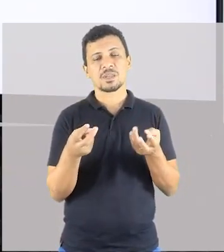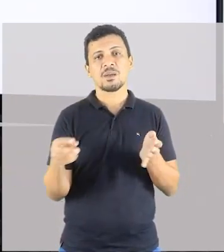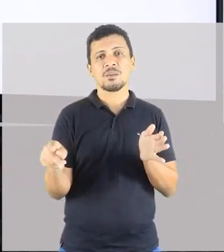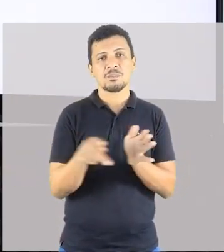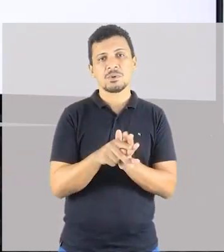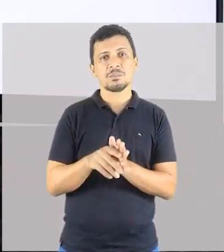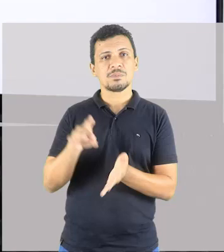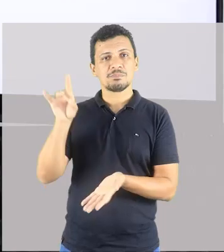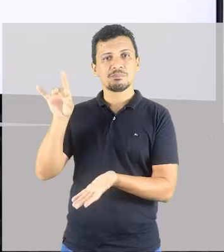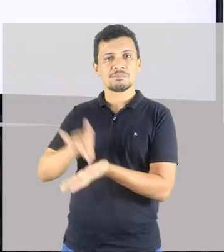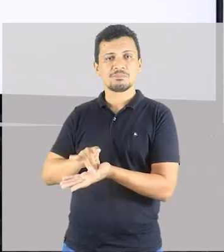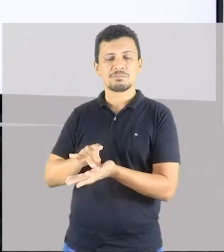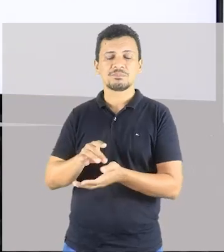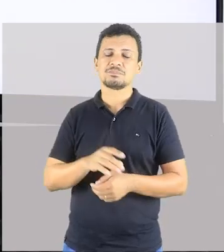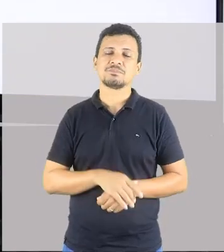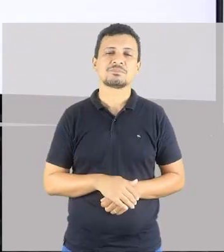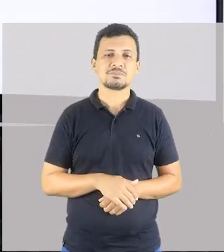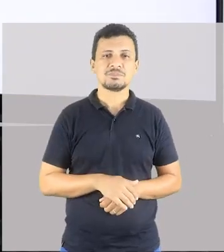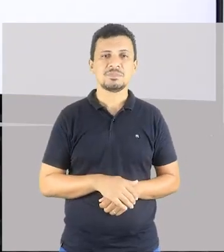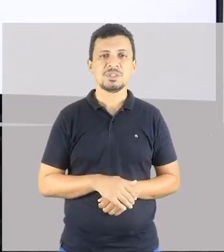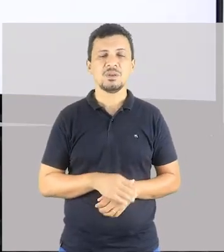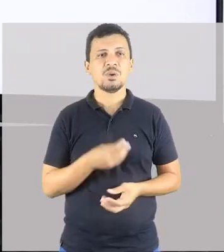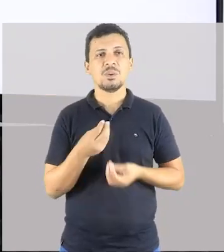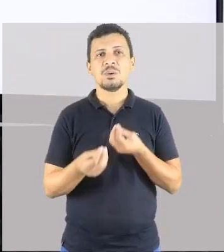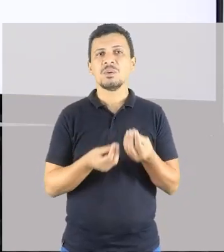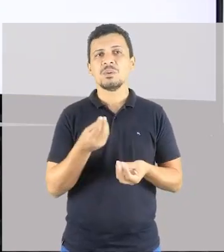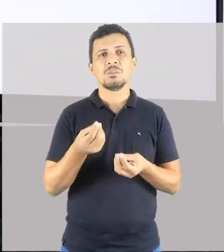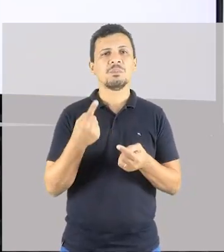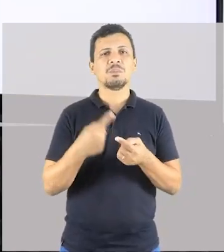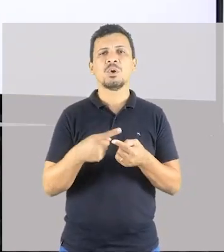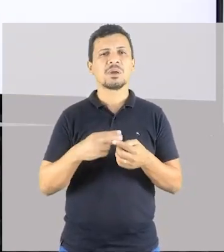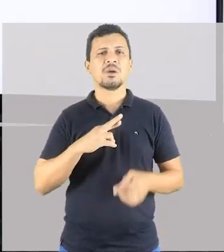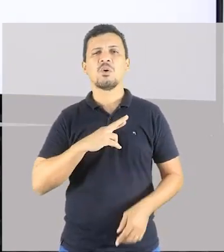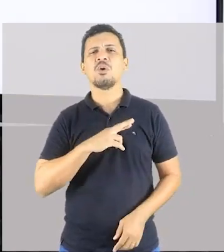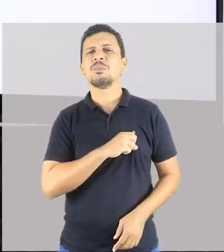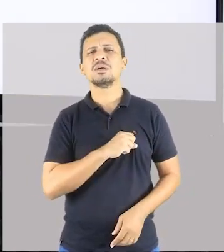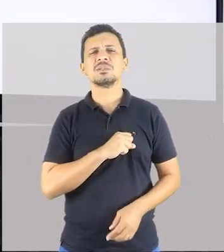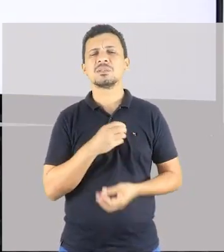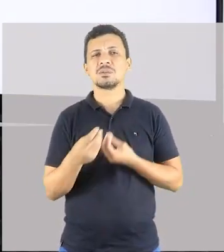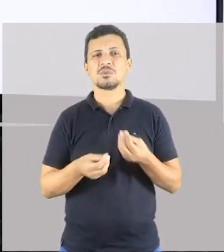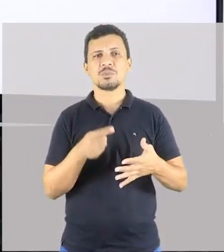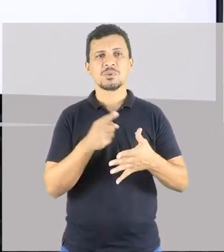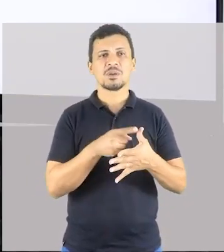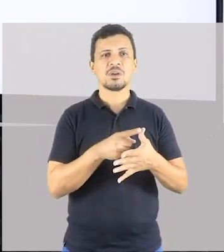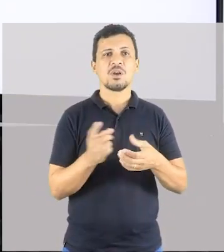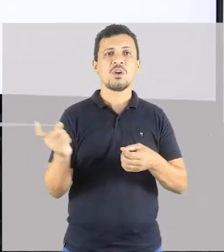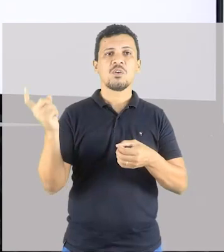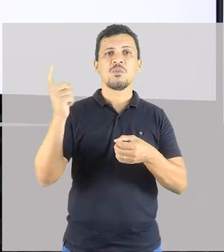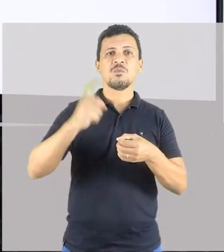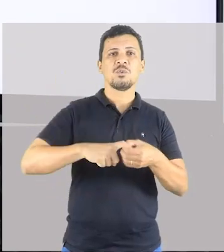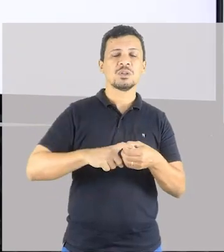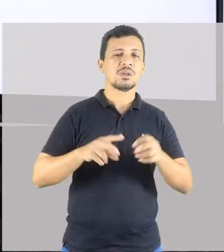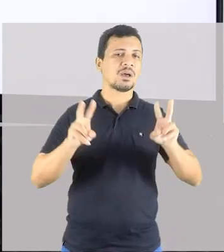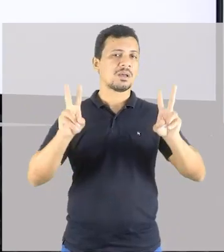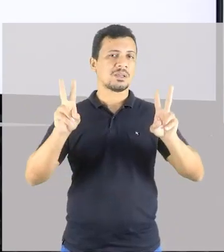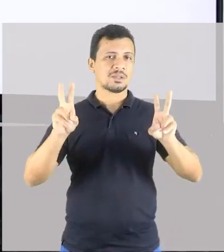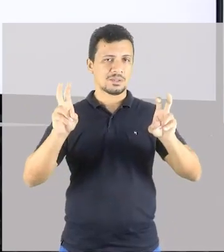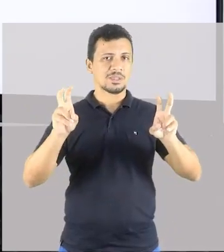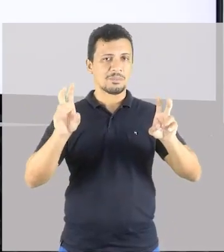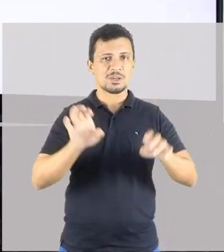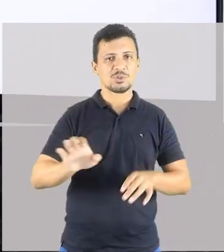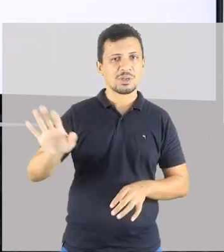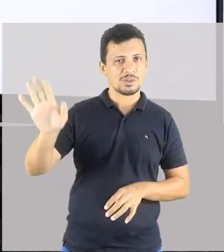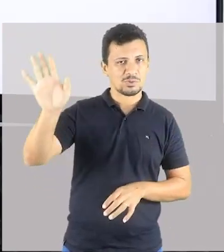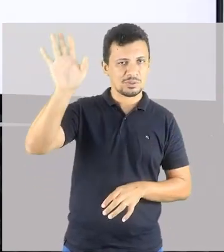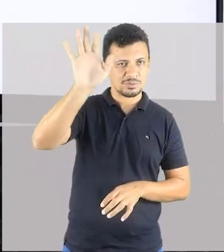do realismo. Então, isso se deve ao fato de que esse romance, olha só, retoma o filão da temática